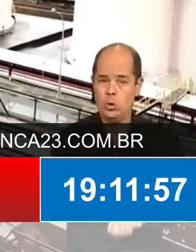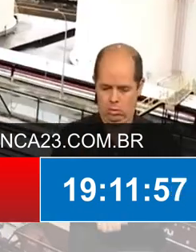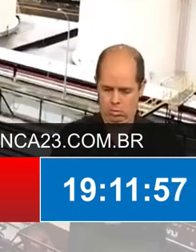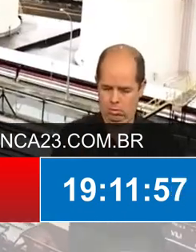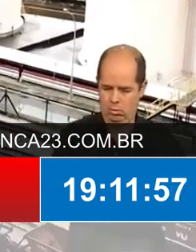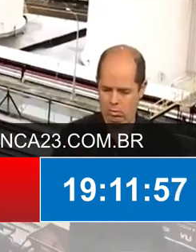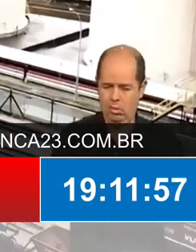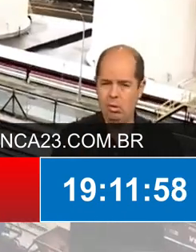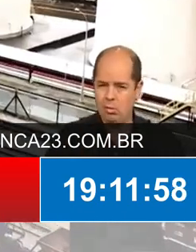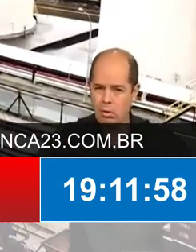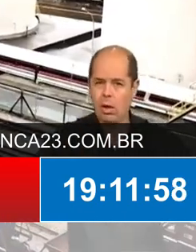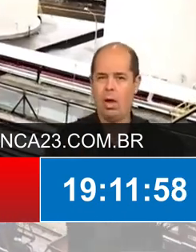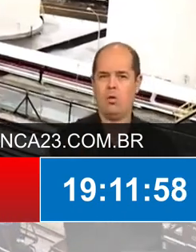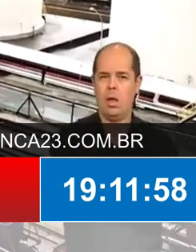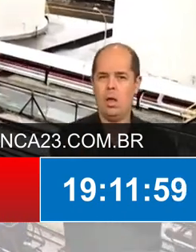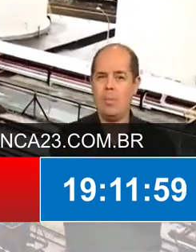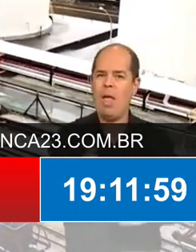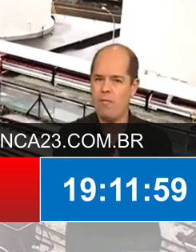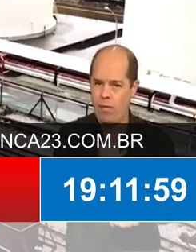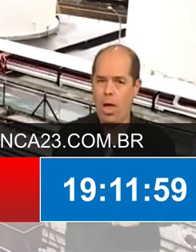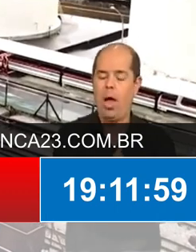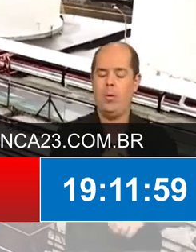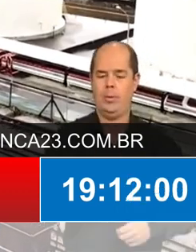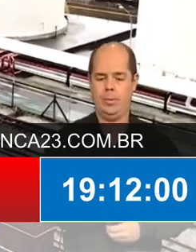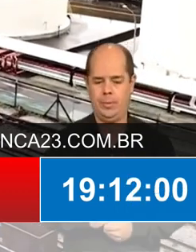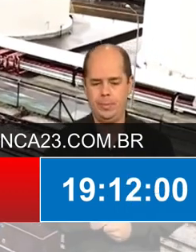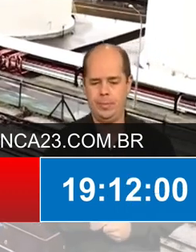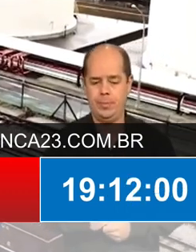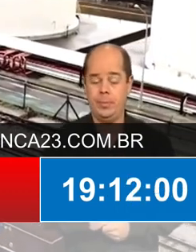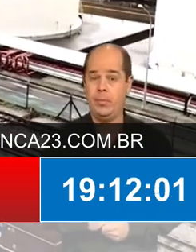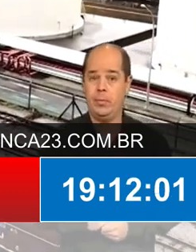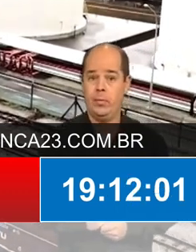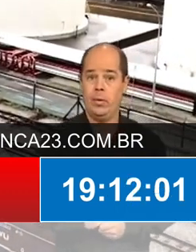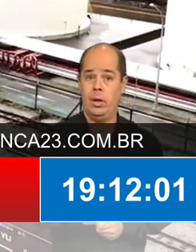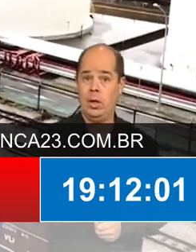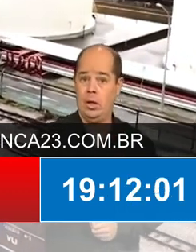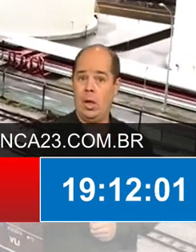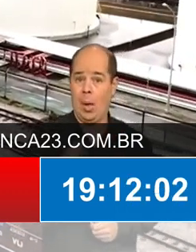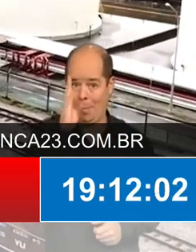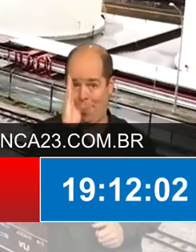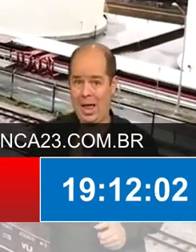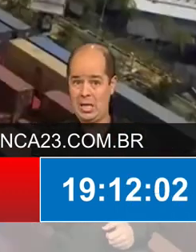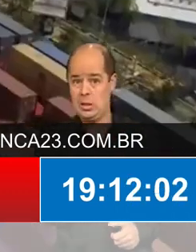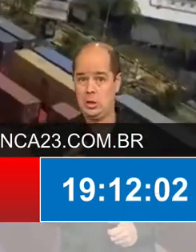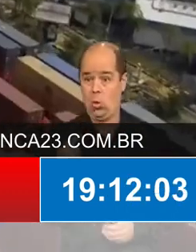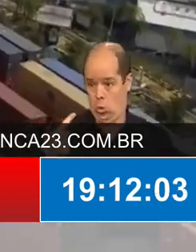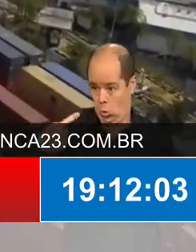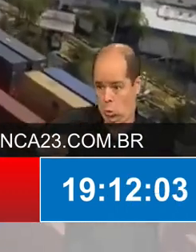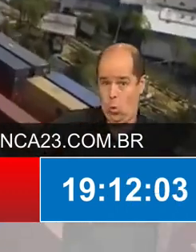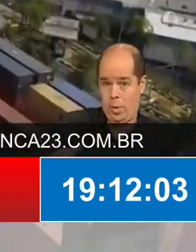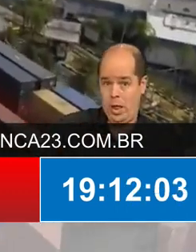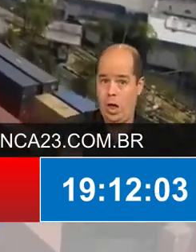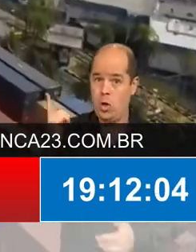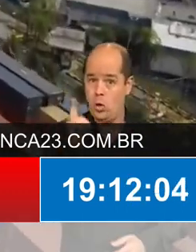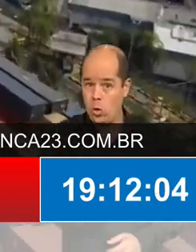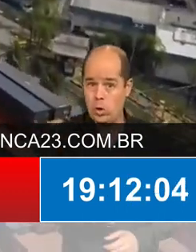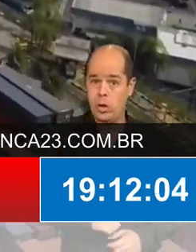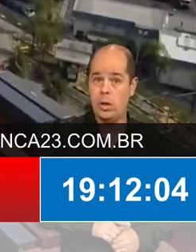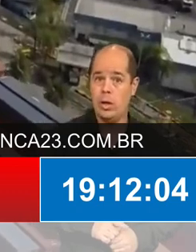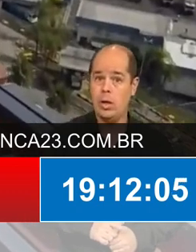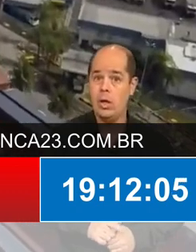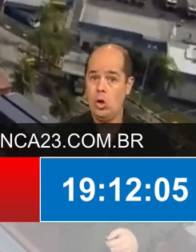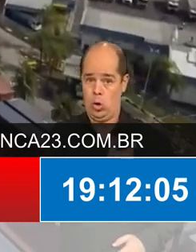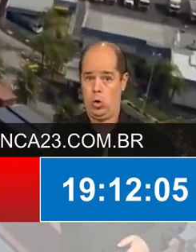O cenário ideal indicado pela Confederação para o Brasil atingir as metas do acordo seria o governo